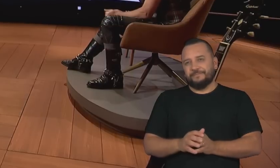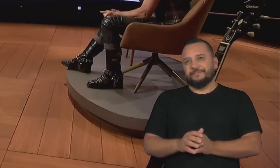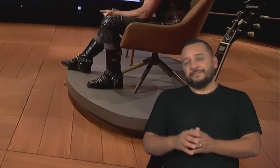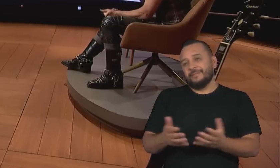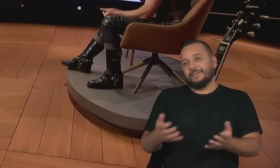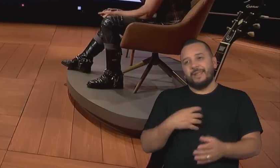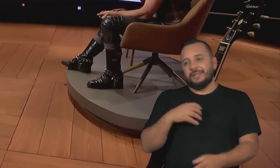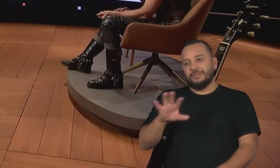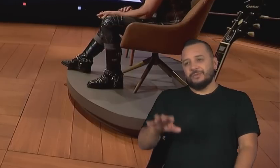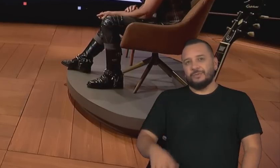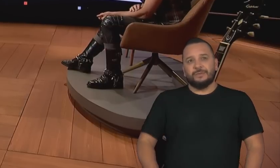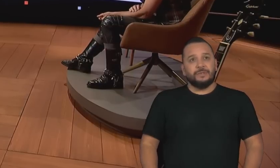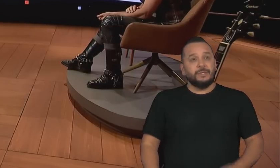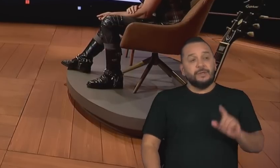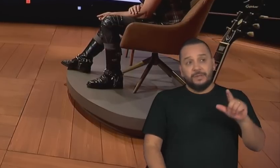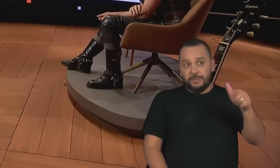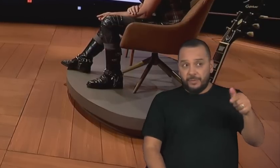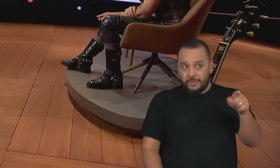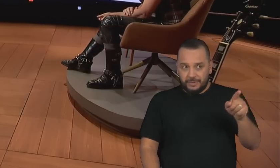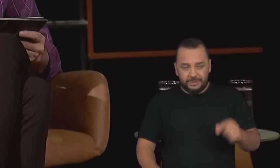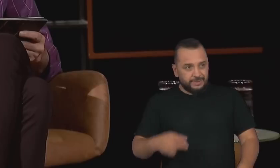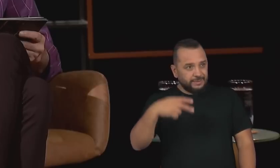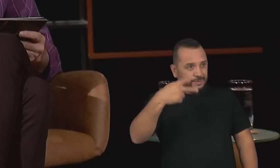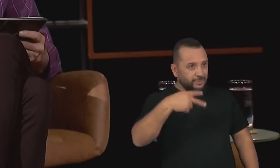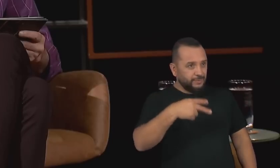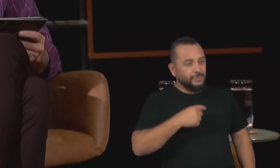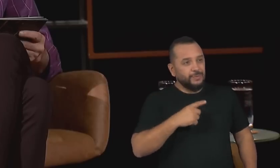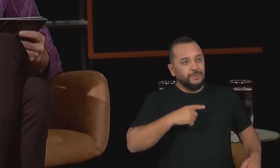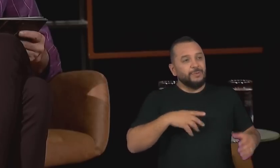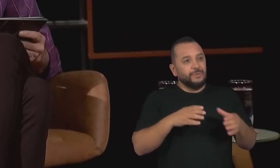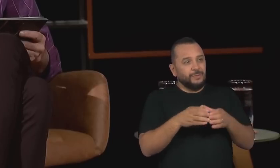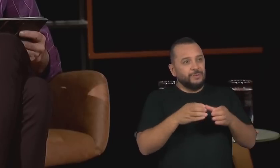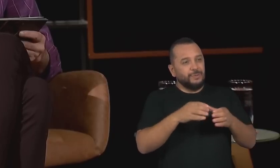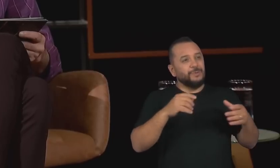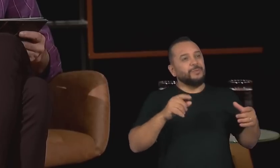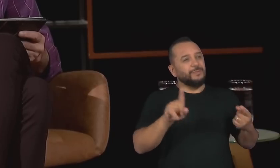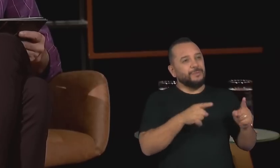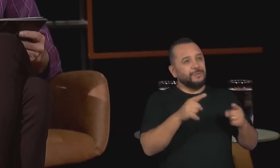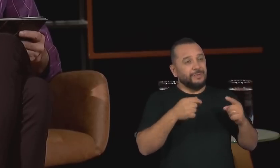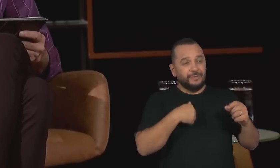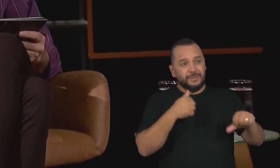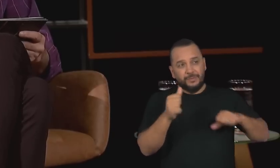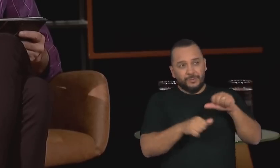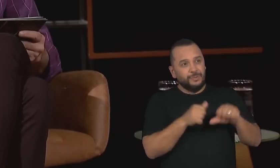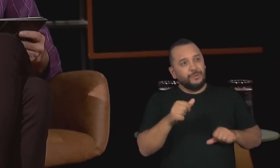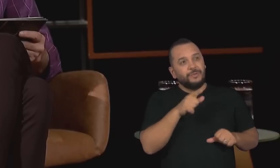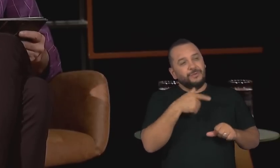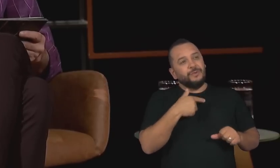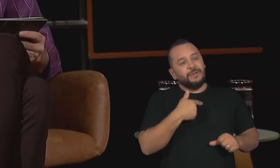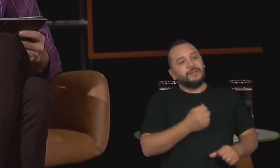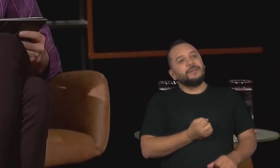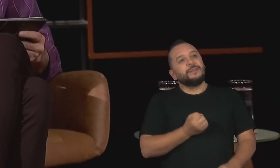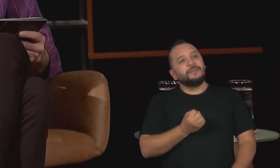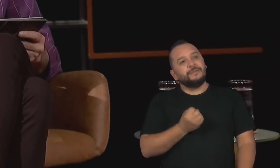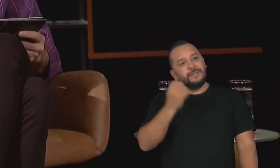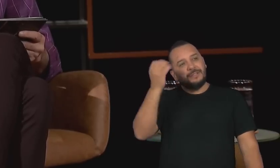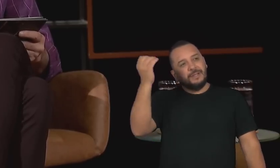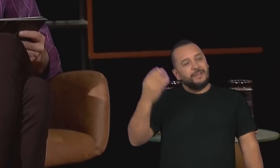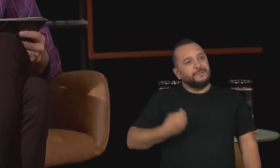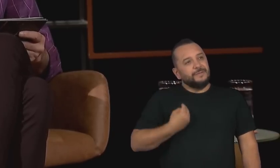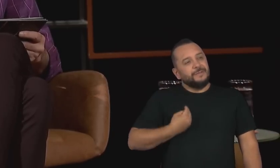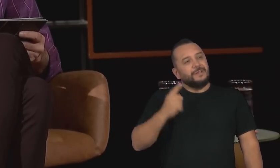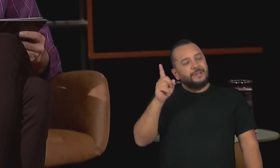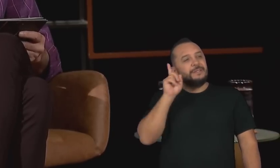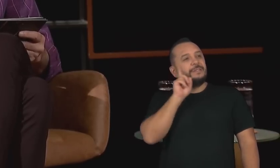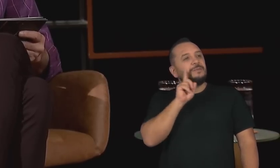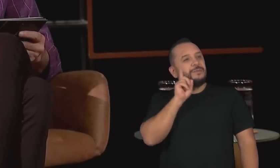É isso. Bom, assim, mas aí tipo... depois do seu segundo disco solo, você Sim. resolveu virar o jogo de novo e foi morar nos Estados Unidos. Seus pais já estavam famosos, Depois, já